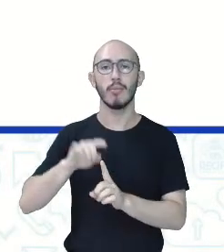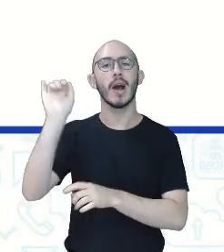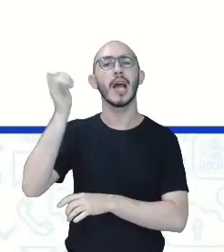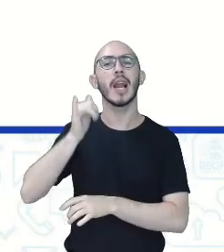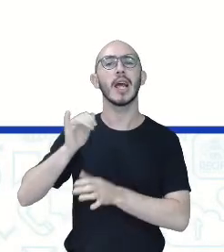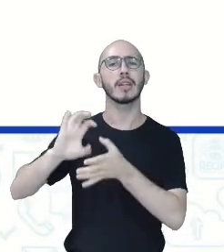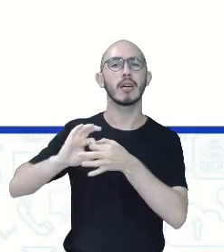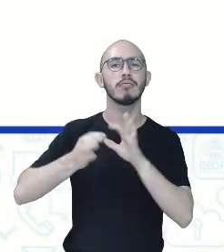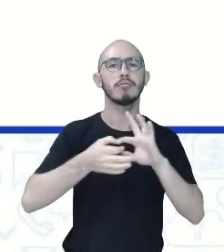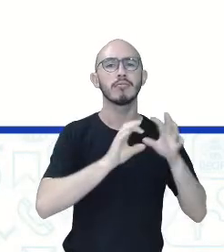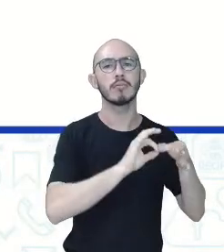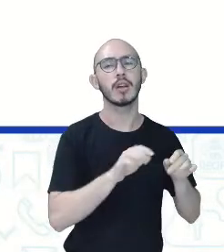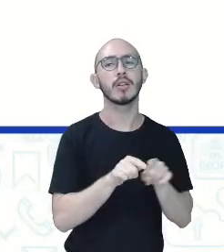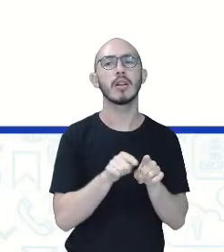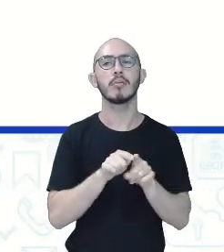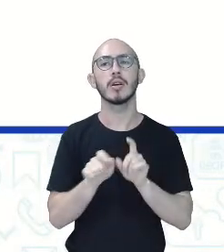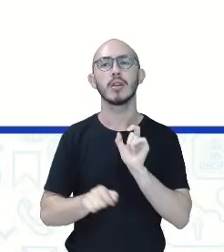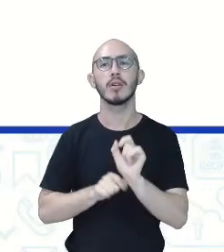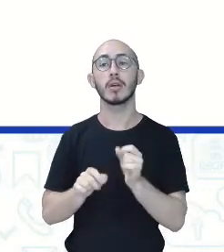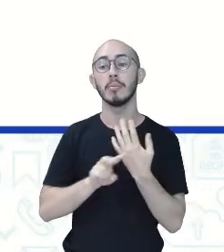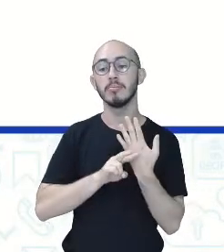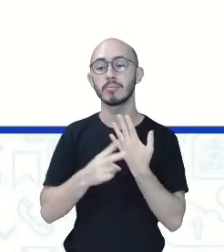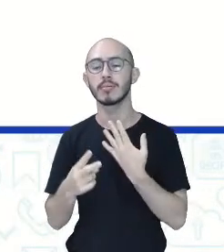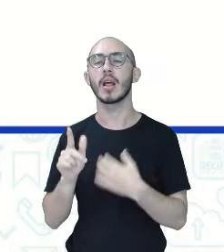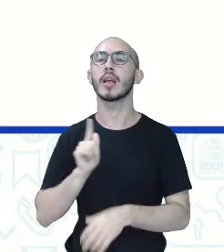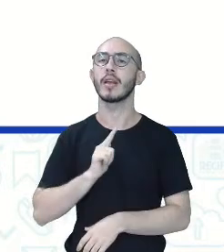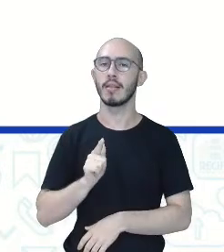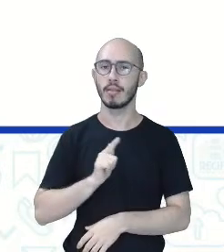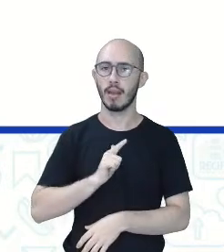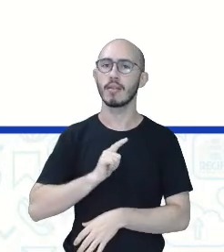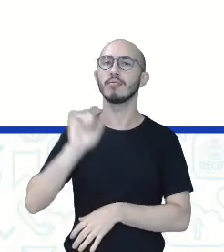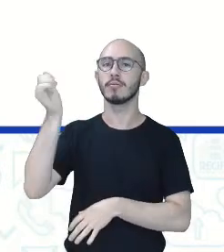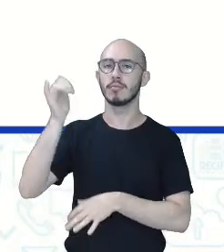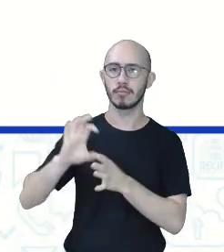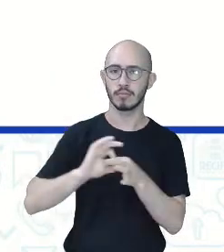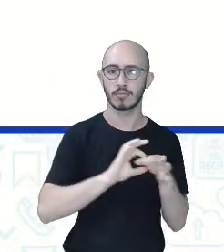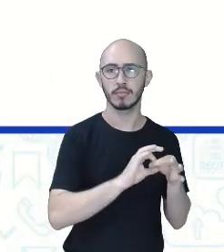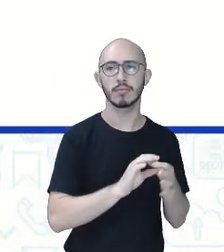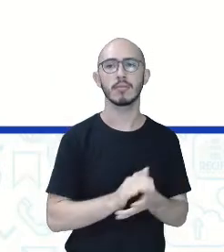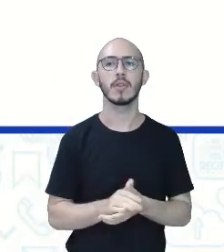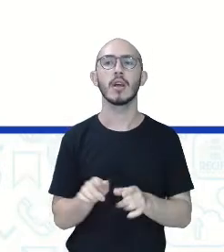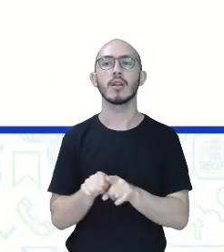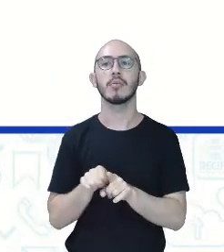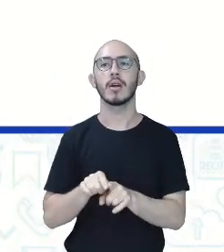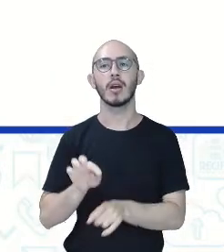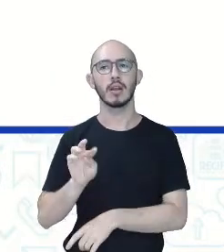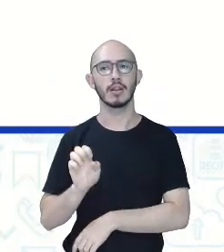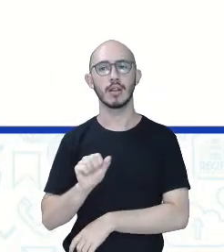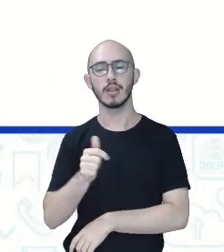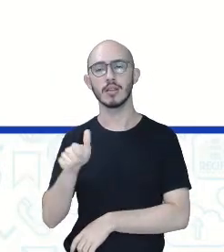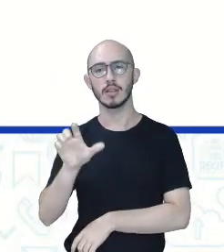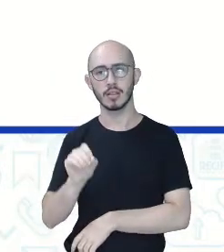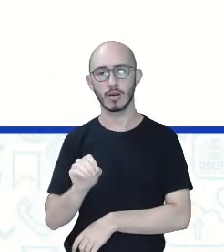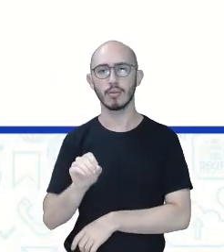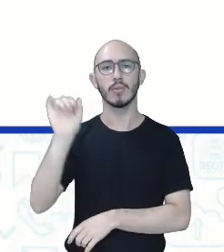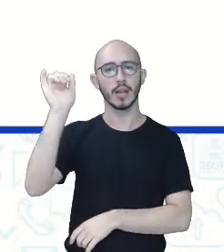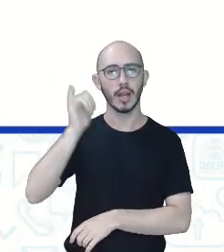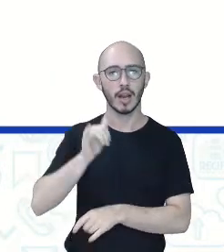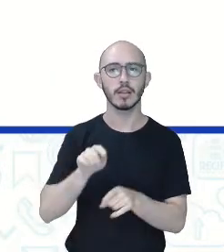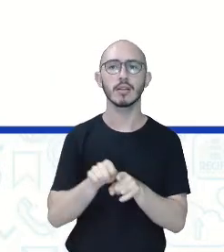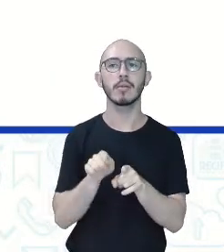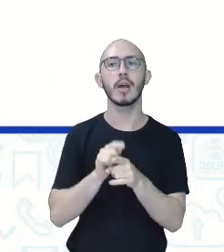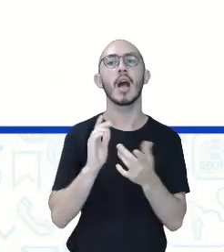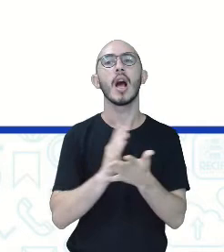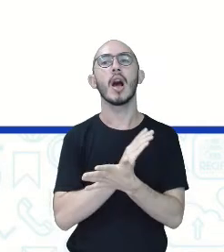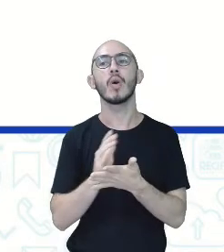elétrica, nós vimos os efeitos da corrente elétrica, nós vimos tensão elétrica e também nós trabalhamos